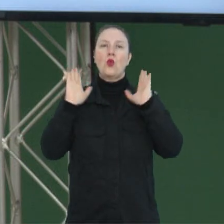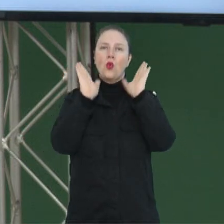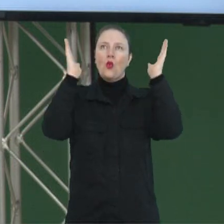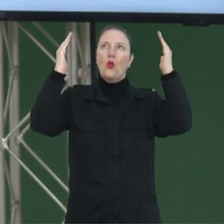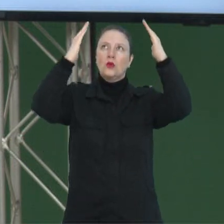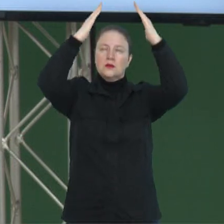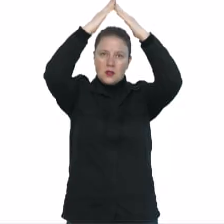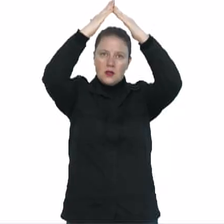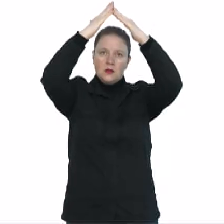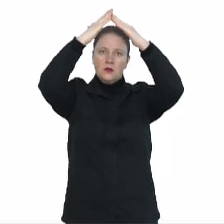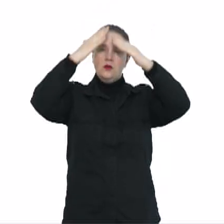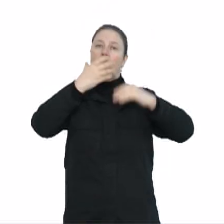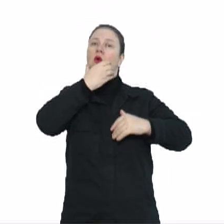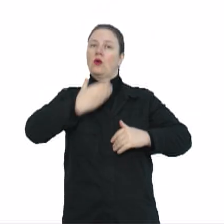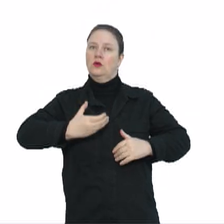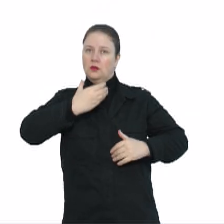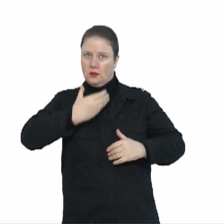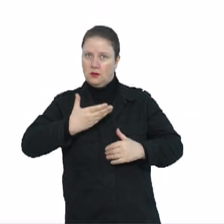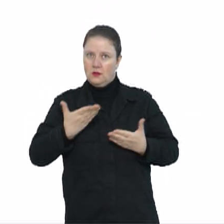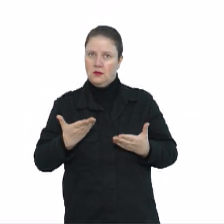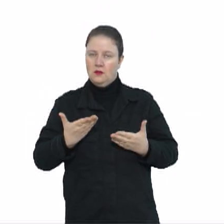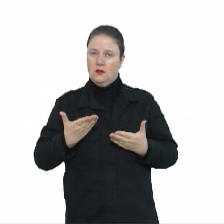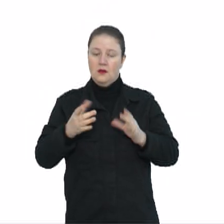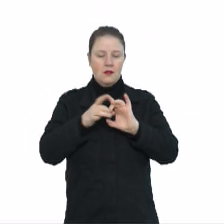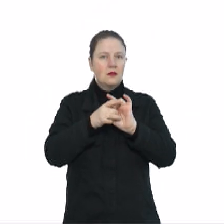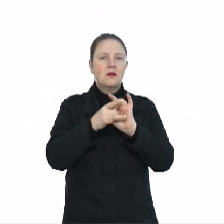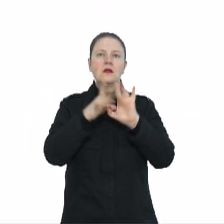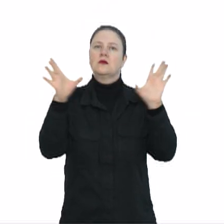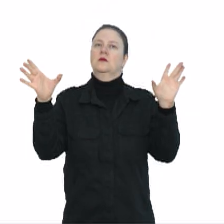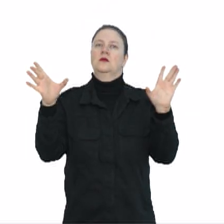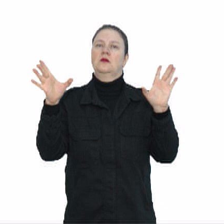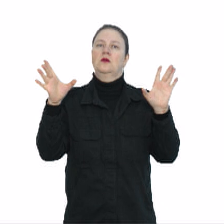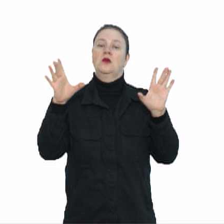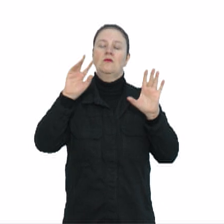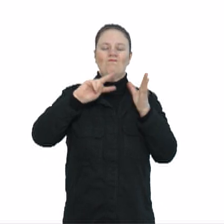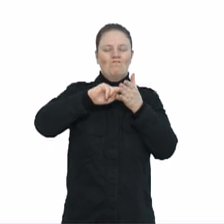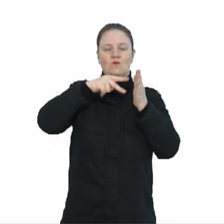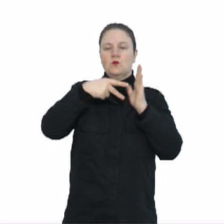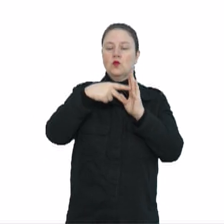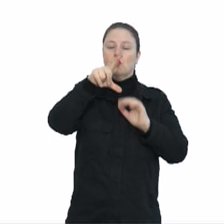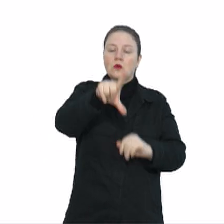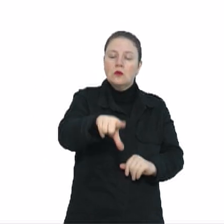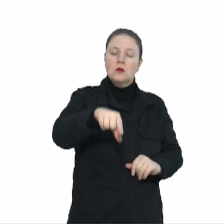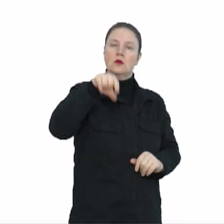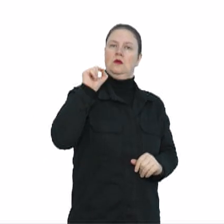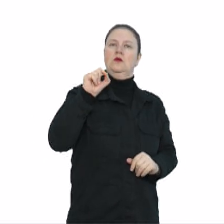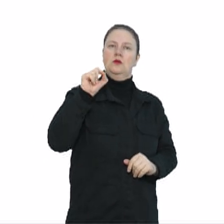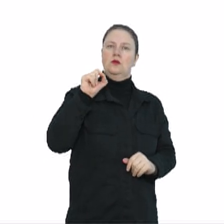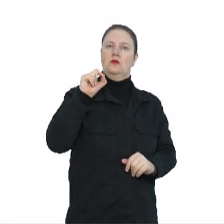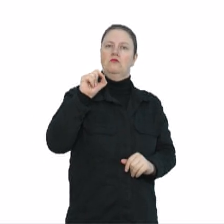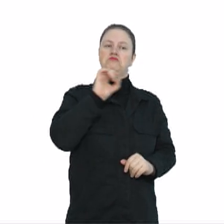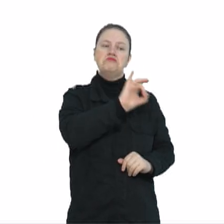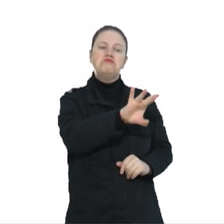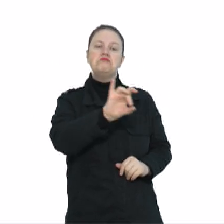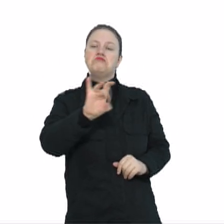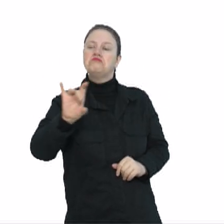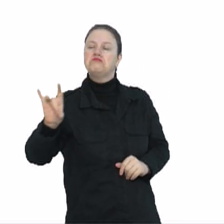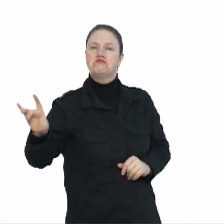Tá? Liberdade ou livre-arbítrio é justamente a escolha. Agir de modo livre,